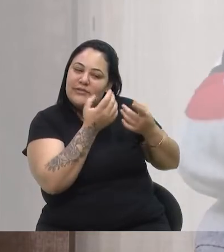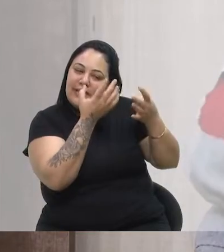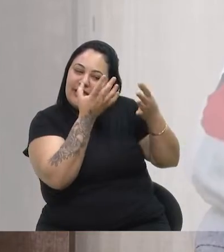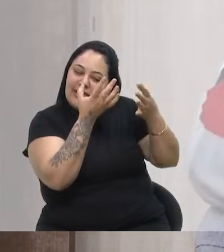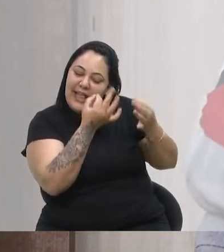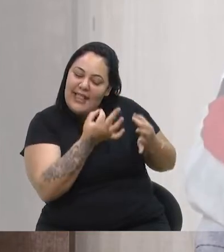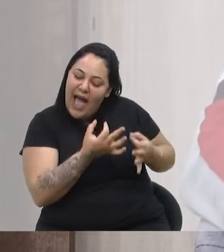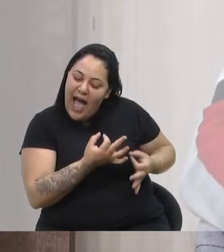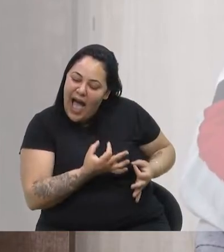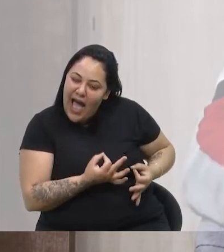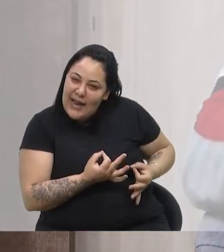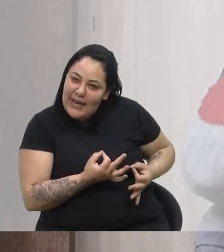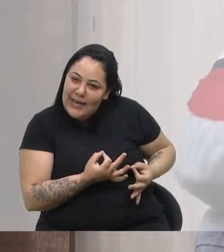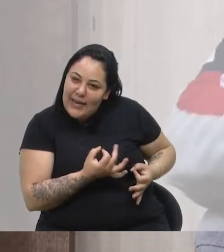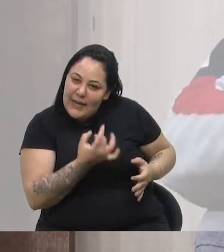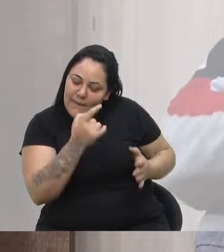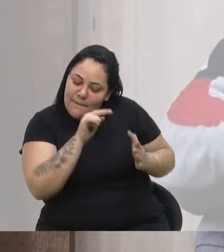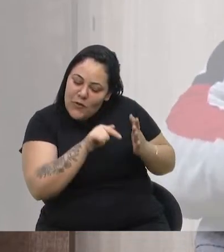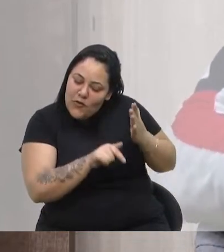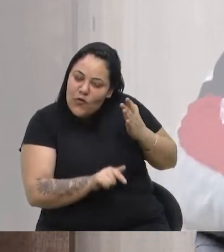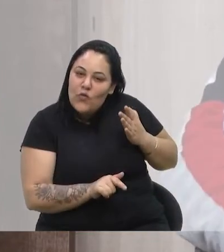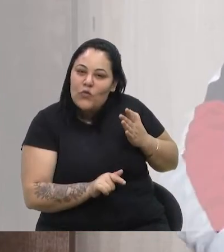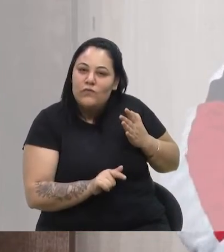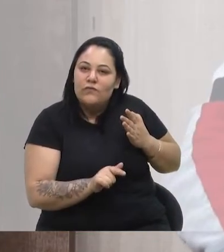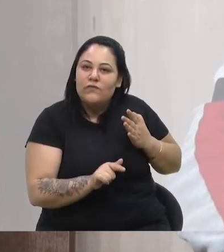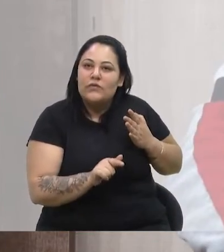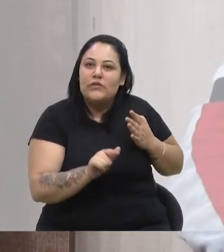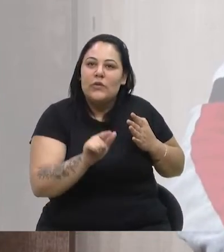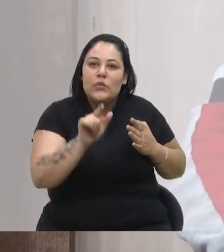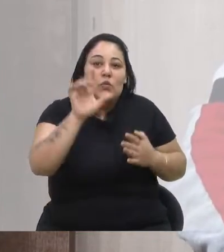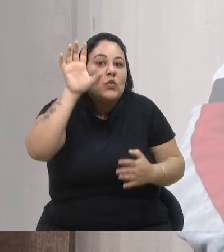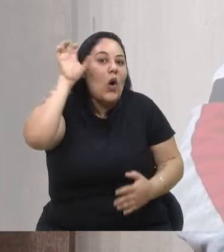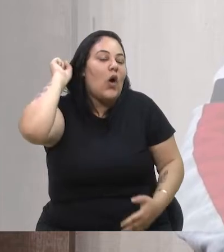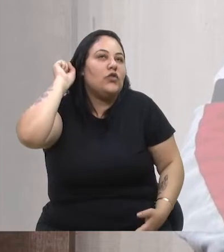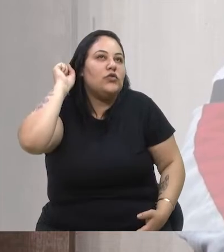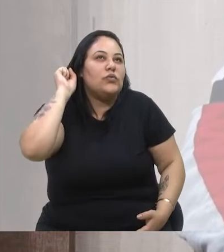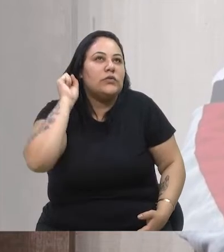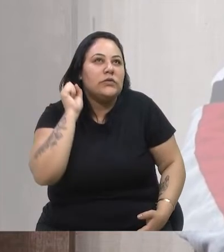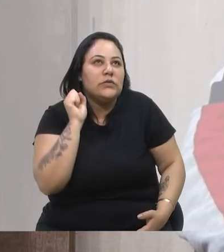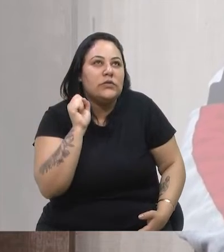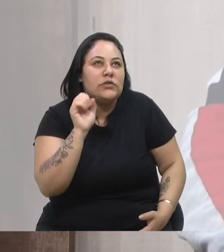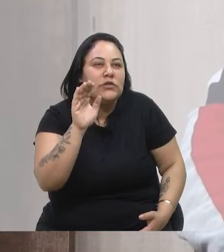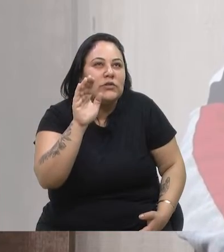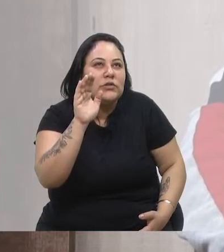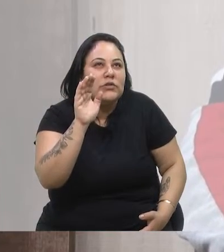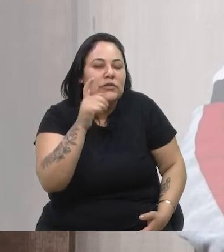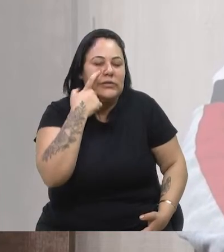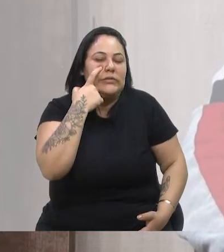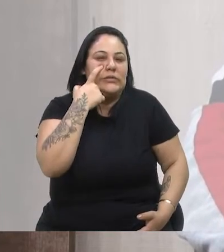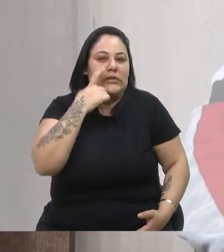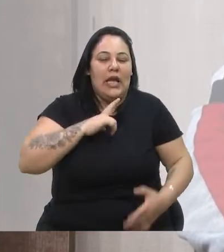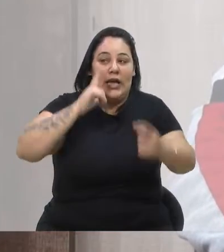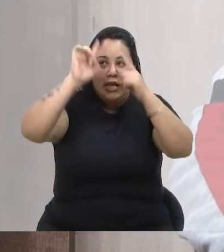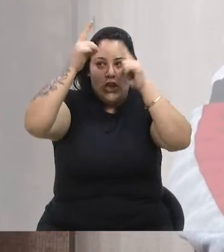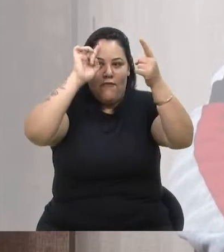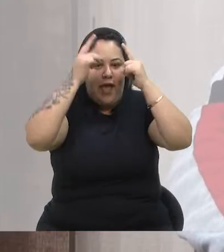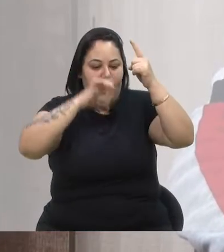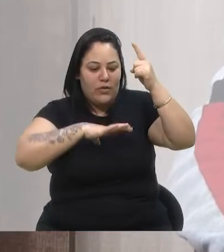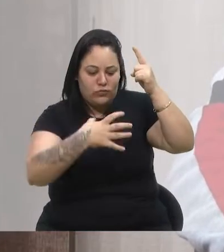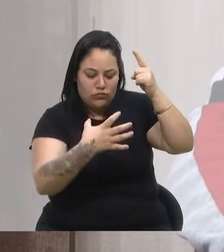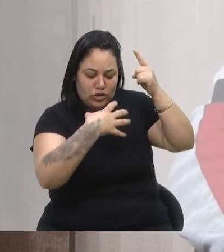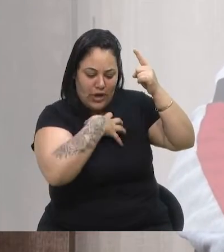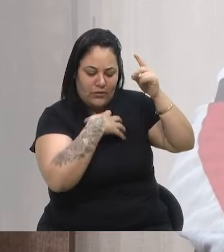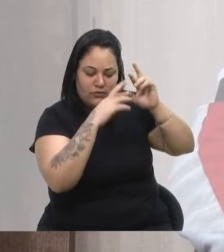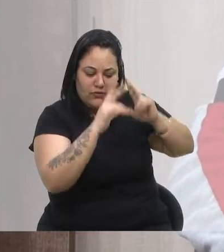que exploremos vários pontos que estão ali. Então, no áudio, claro, ele desperta uma criatividade e tem um